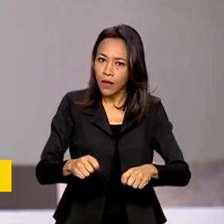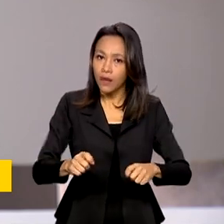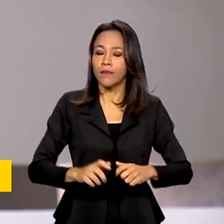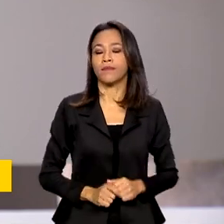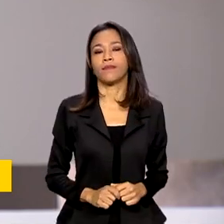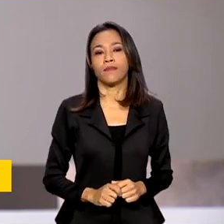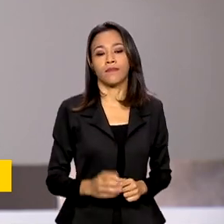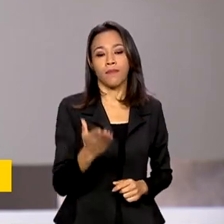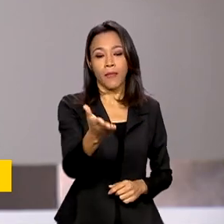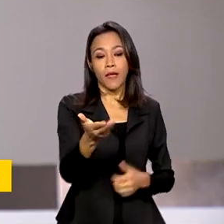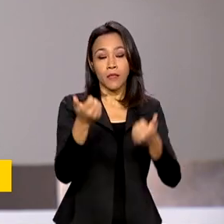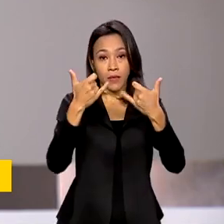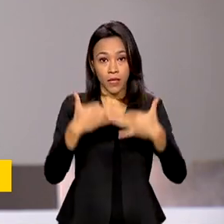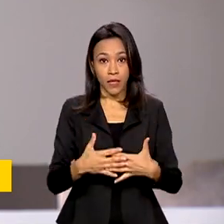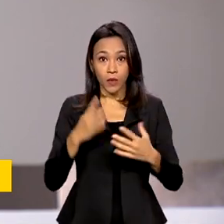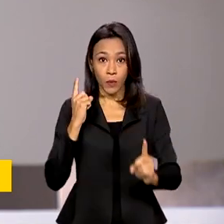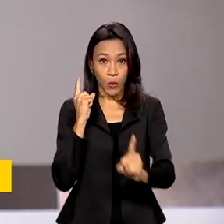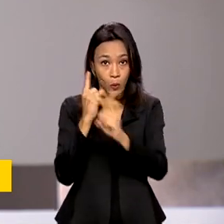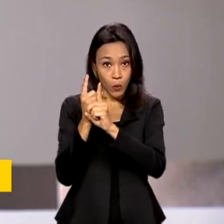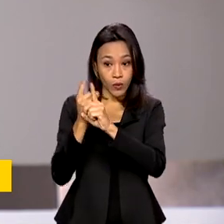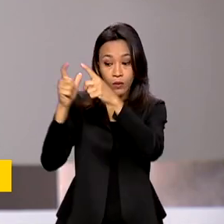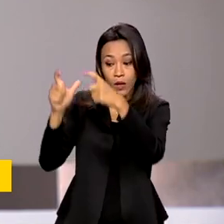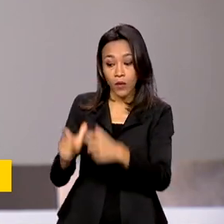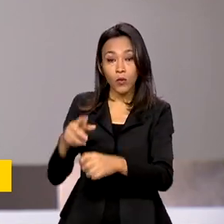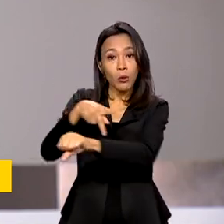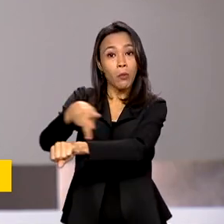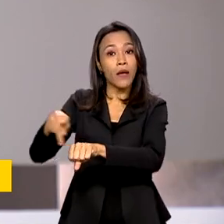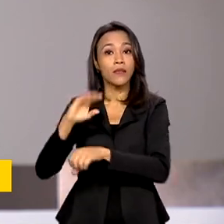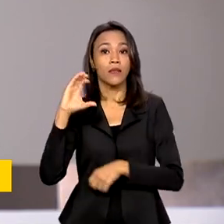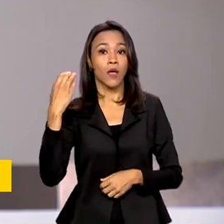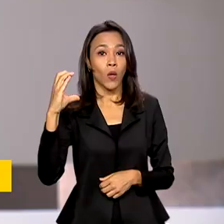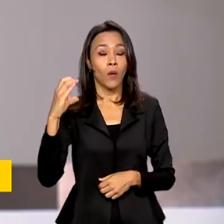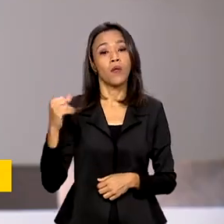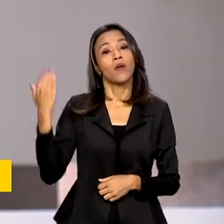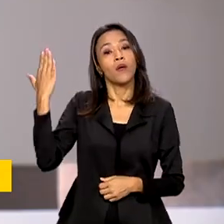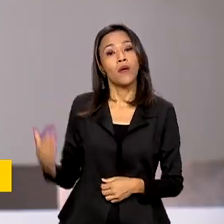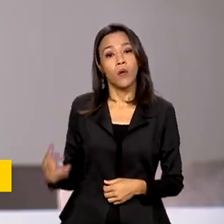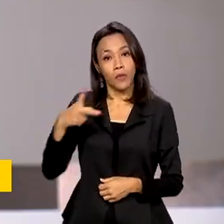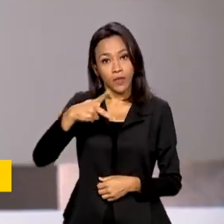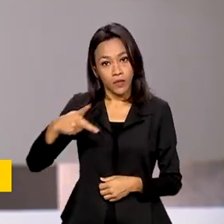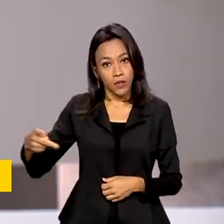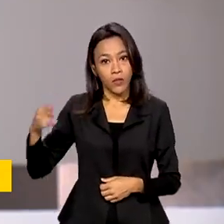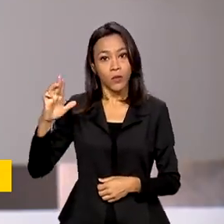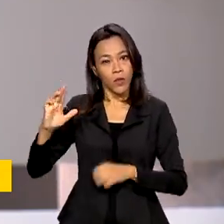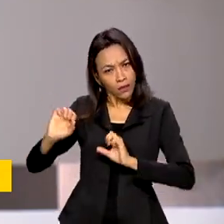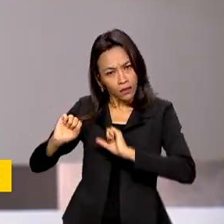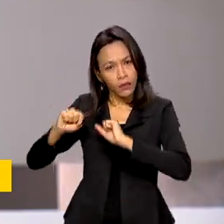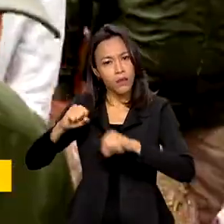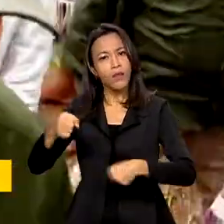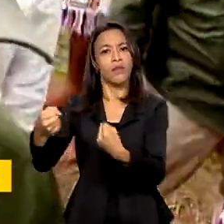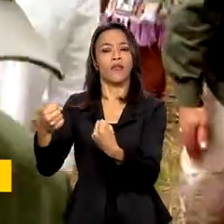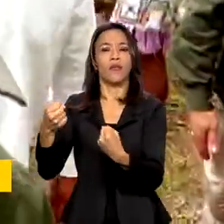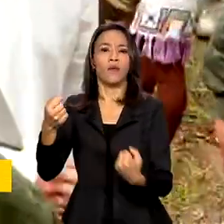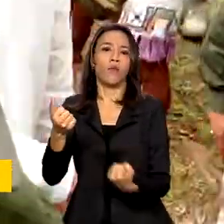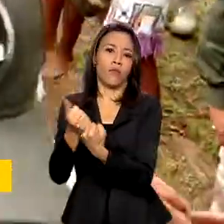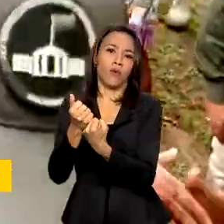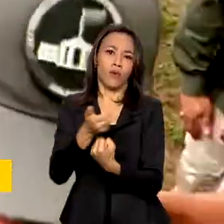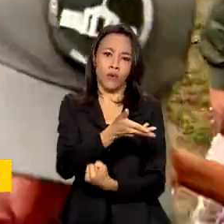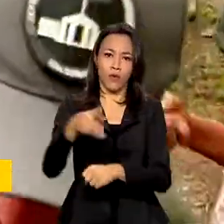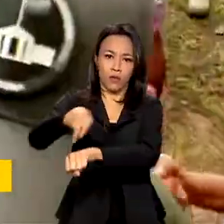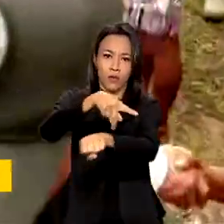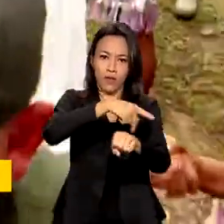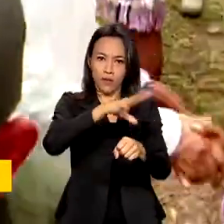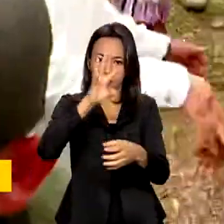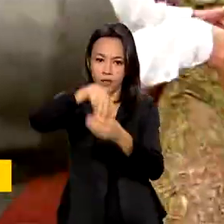Durante o encontro na Colômbia, o presidente Lula defendeu a união dos países amazônicos.